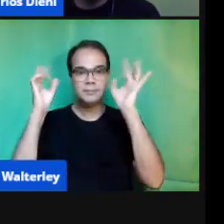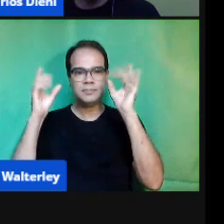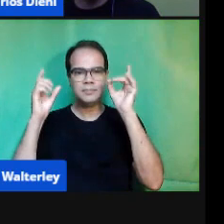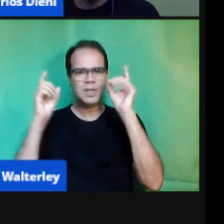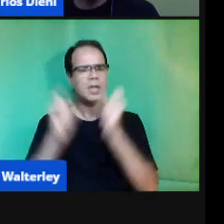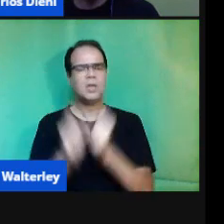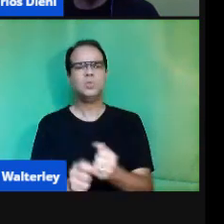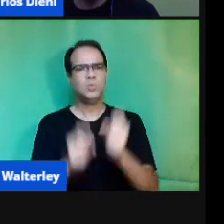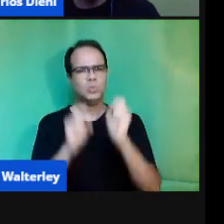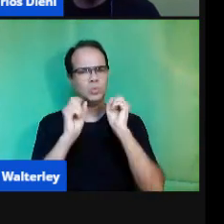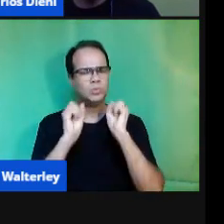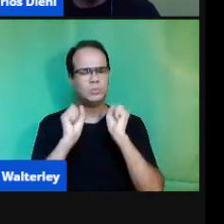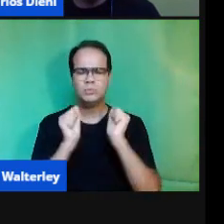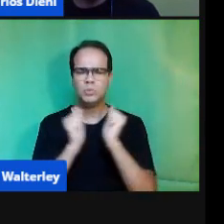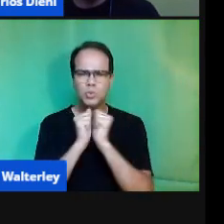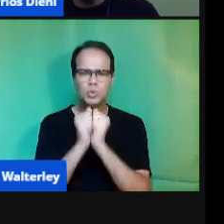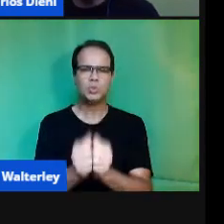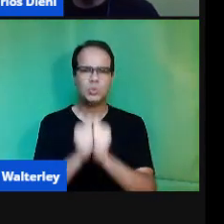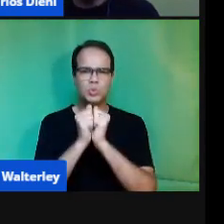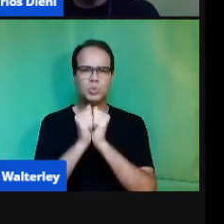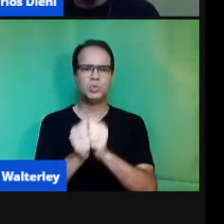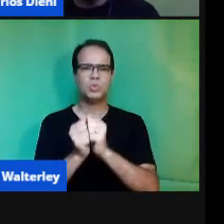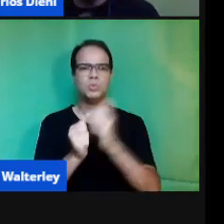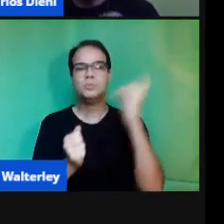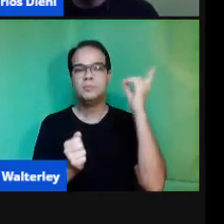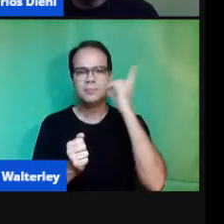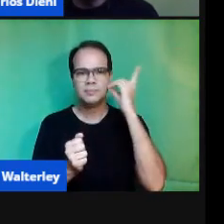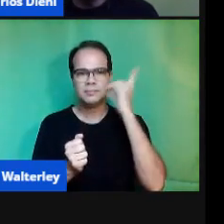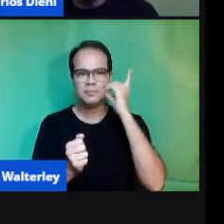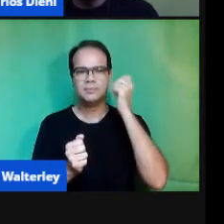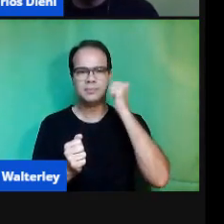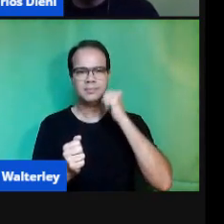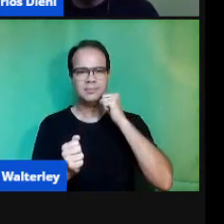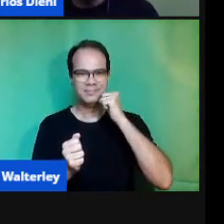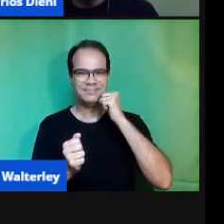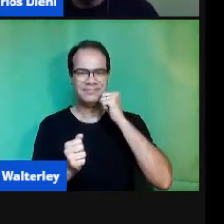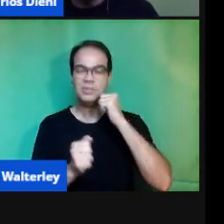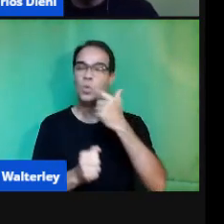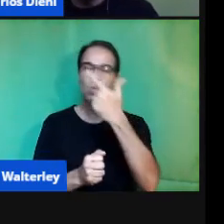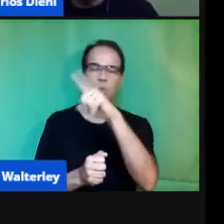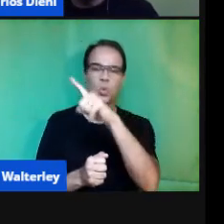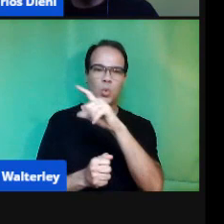ela acompanha a Dilma, porque ela está num lugar ali,